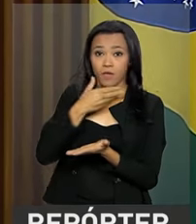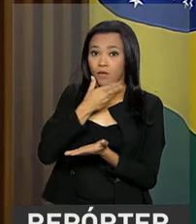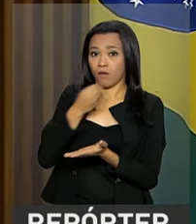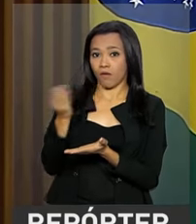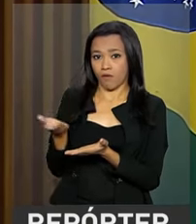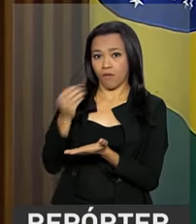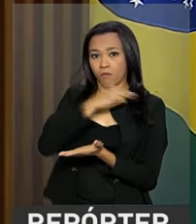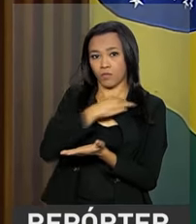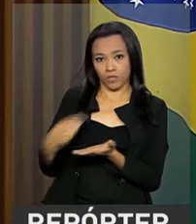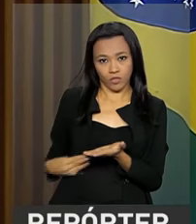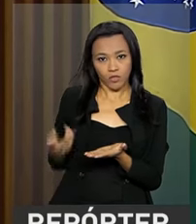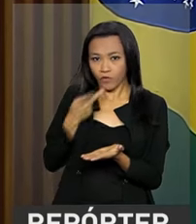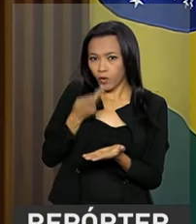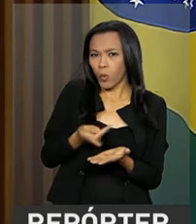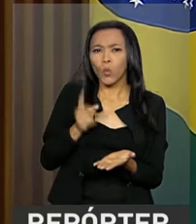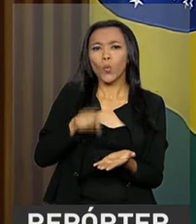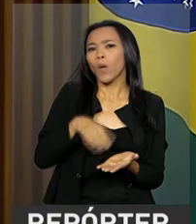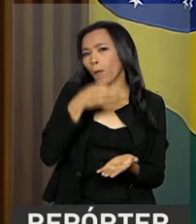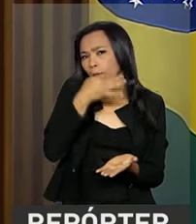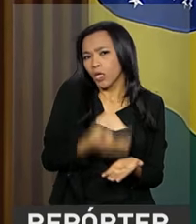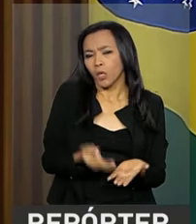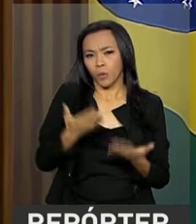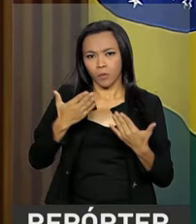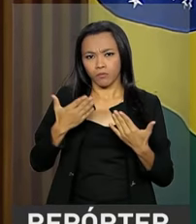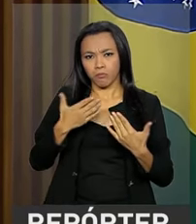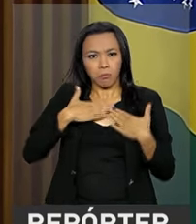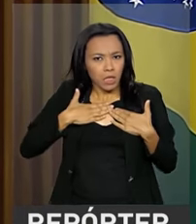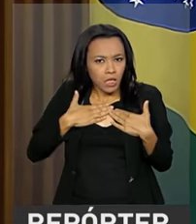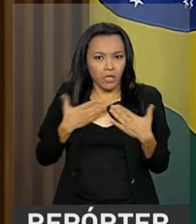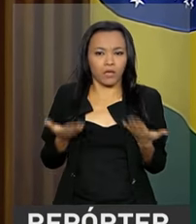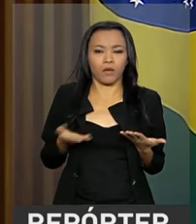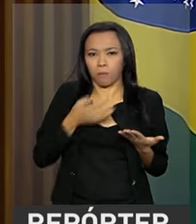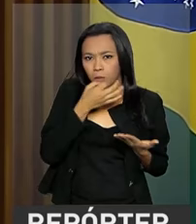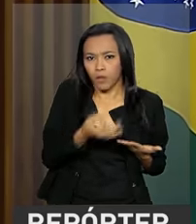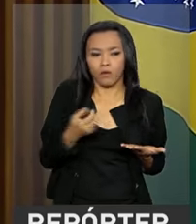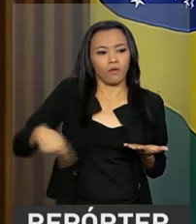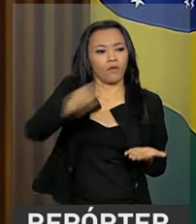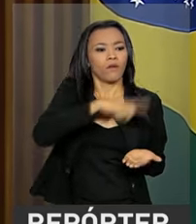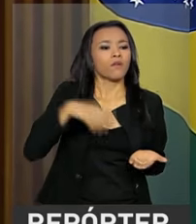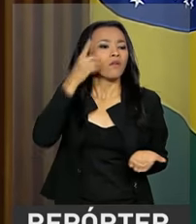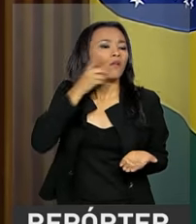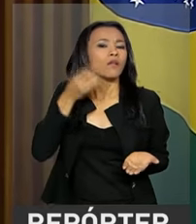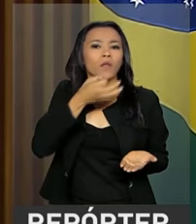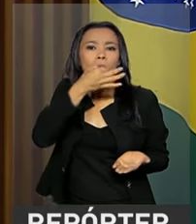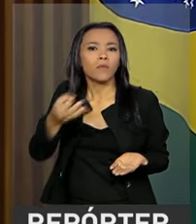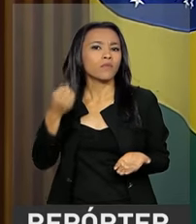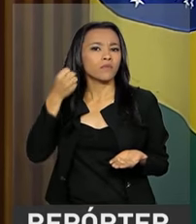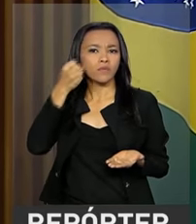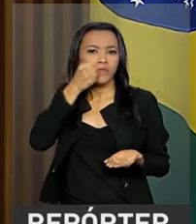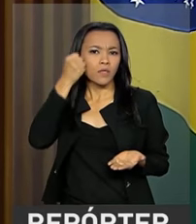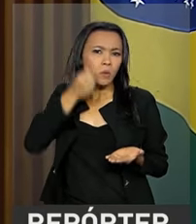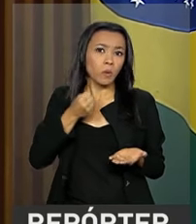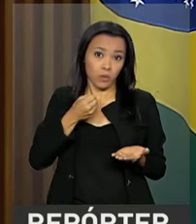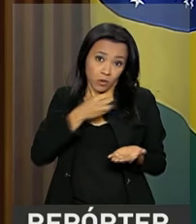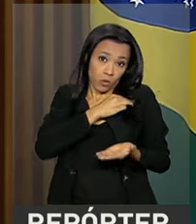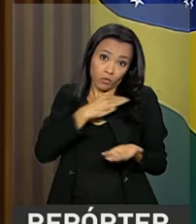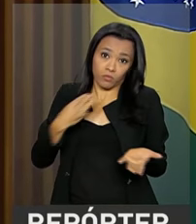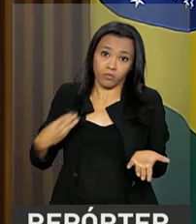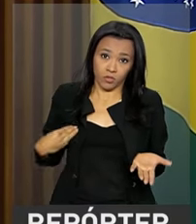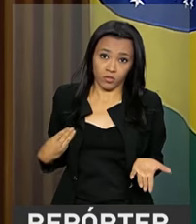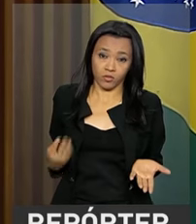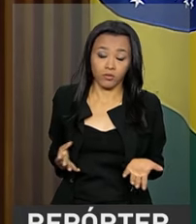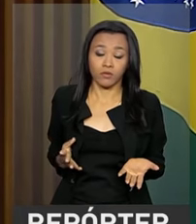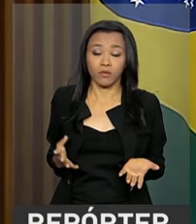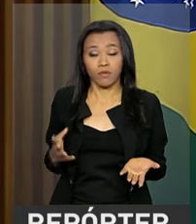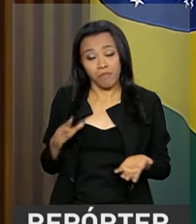janeiro que não era uma opinião na minha opinião dos deputados senadores ministros para